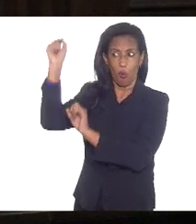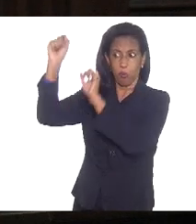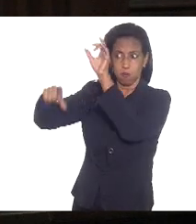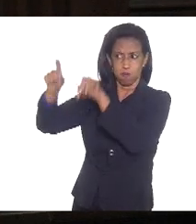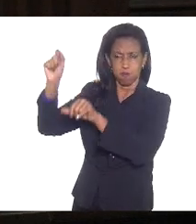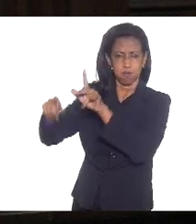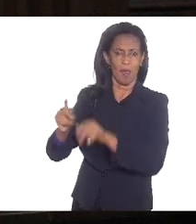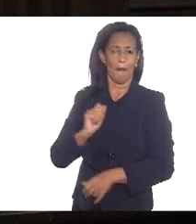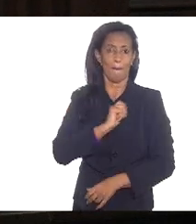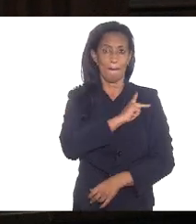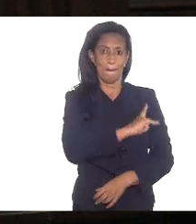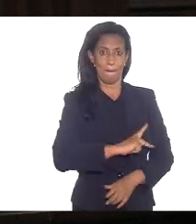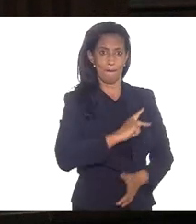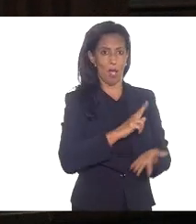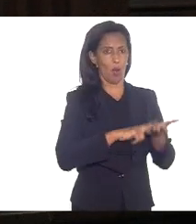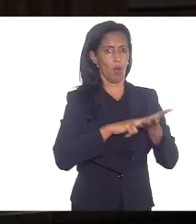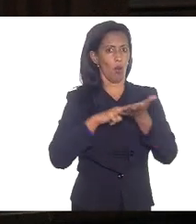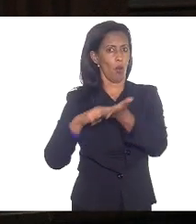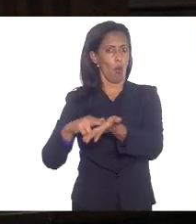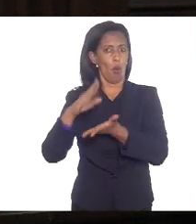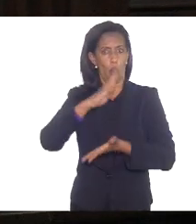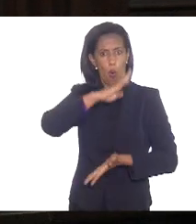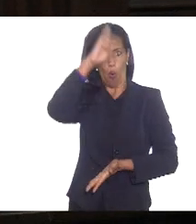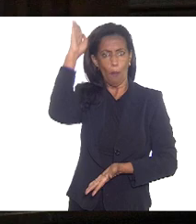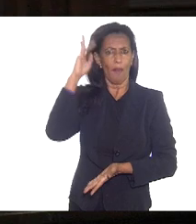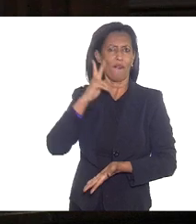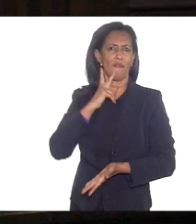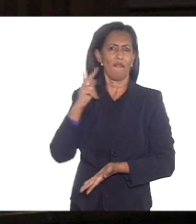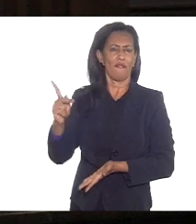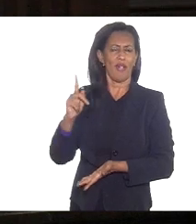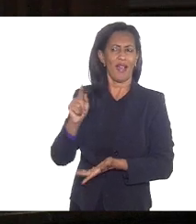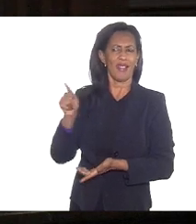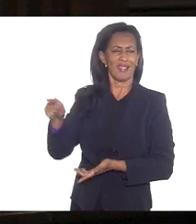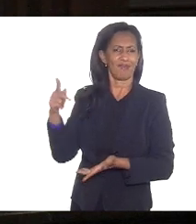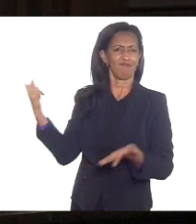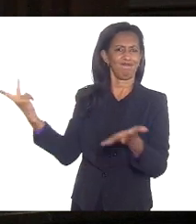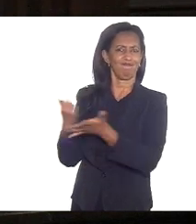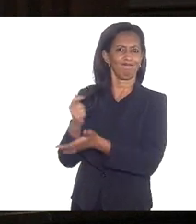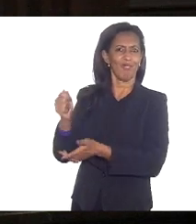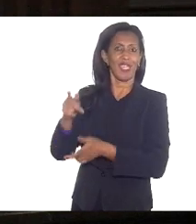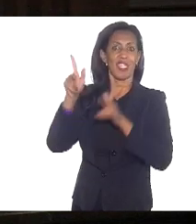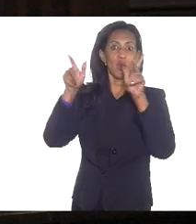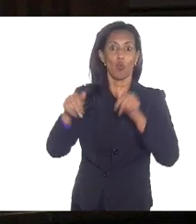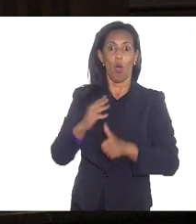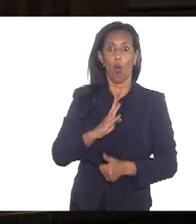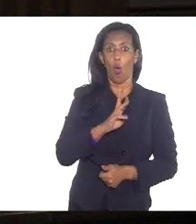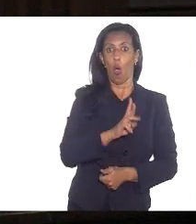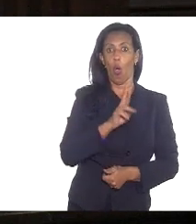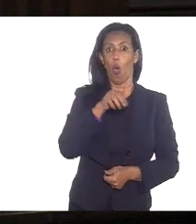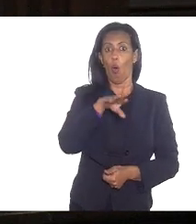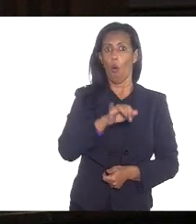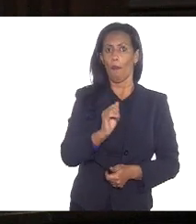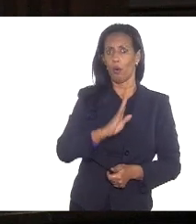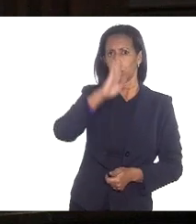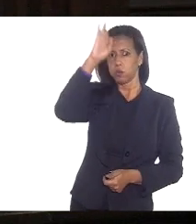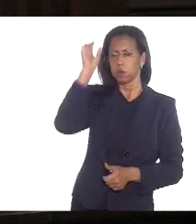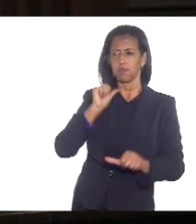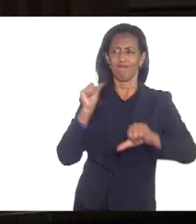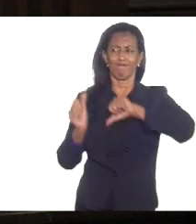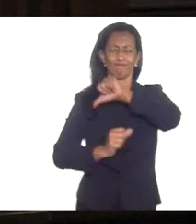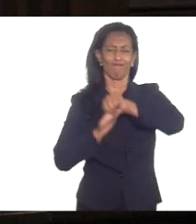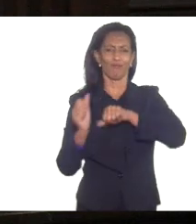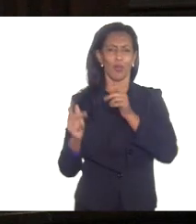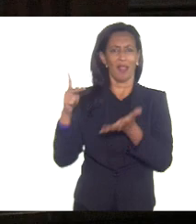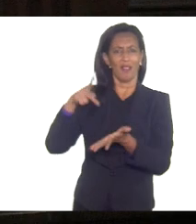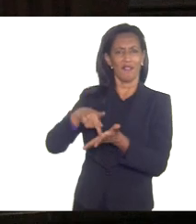carta aos Romanos, refere-se a esse pecado como causa da decadência de Roma. Trocaram a verdade de Deus